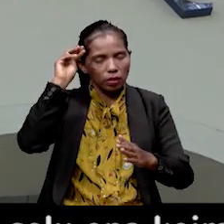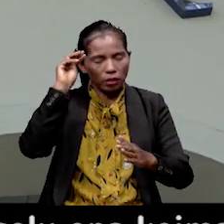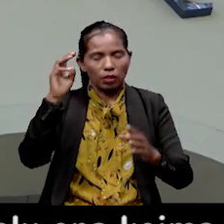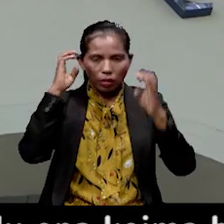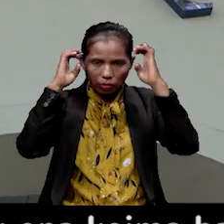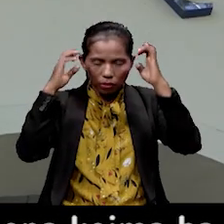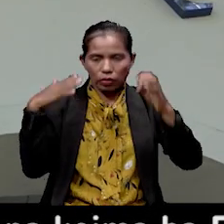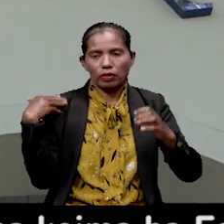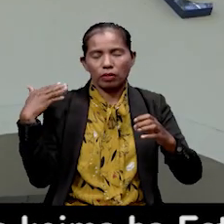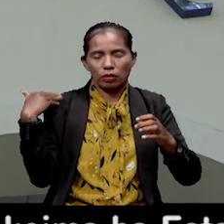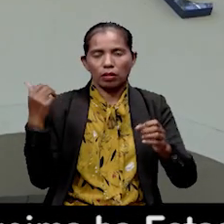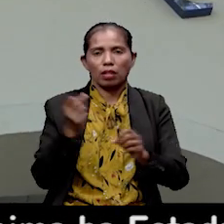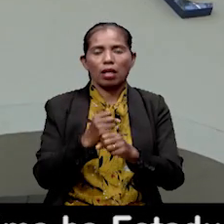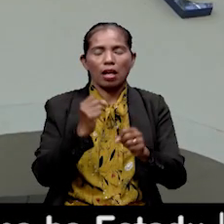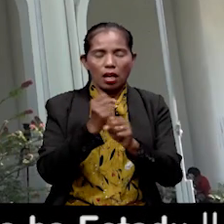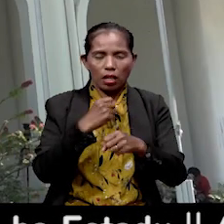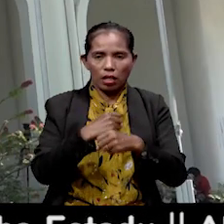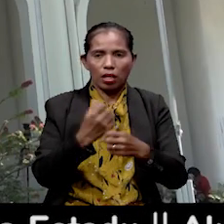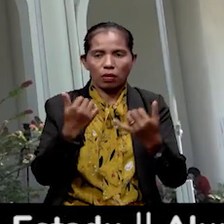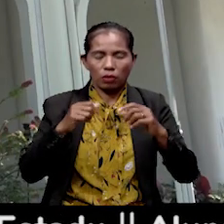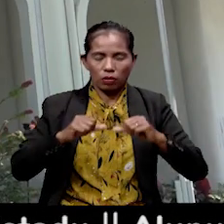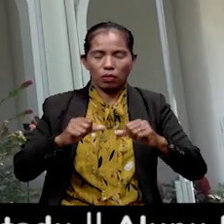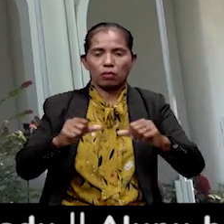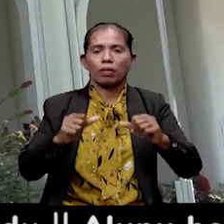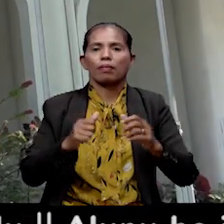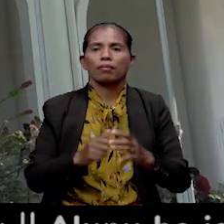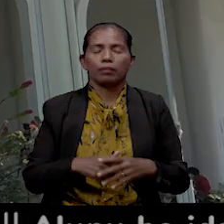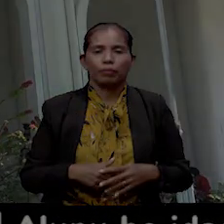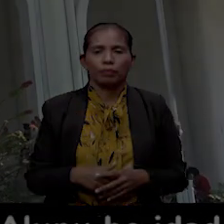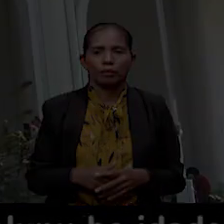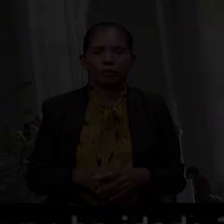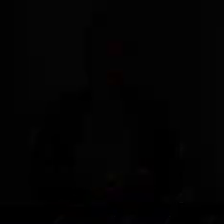da Educação e Juventude no Desporto Lança continua lá. E o lugar é Ziamen.